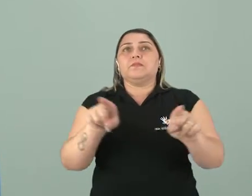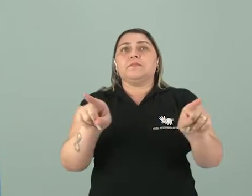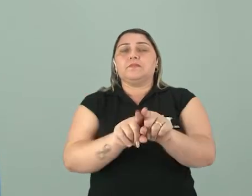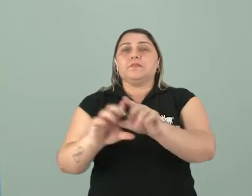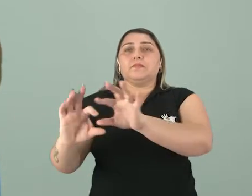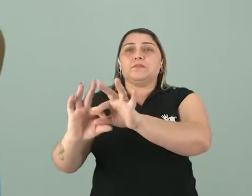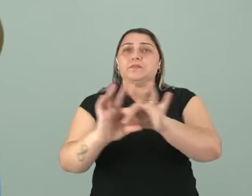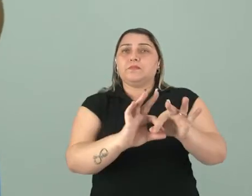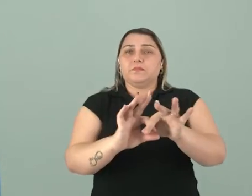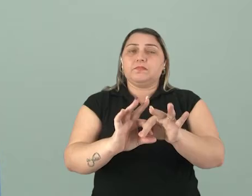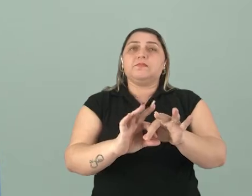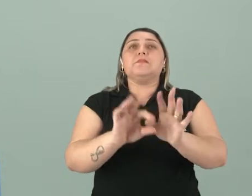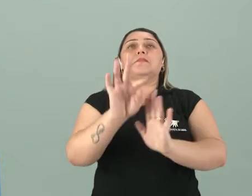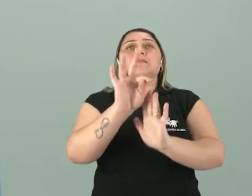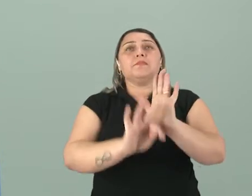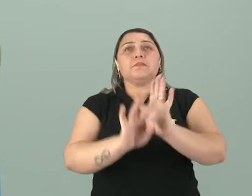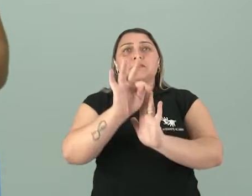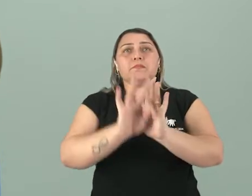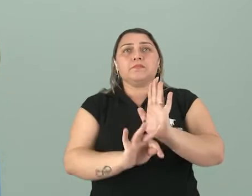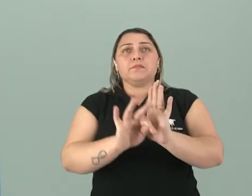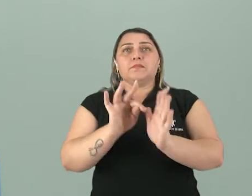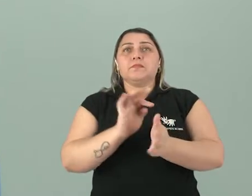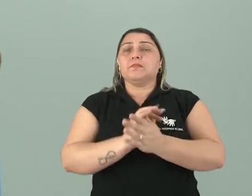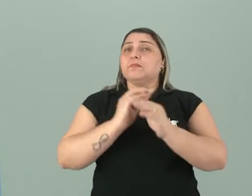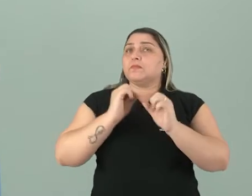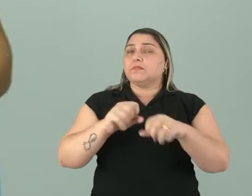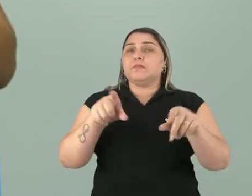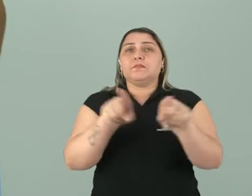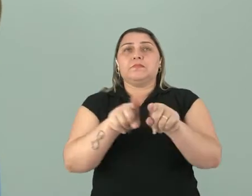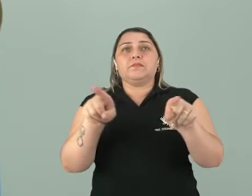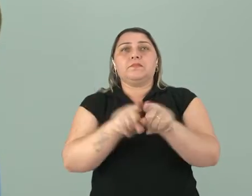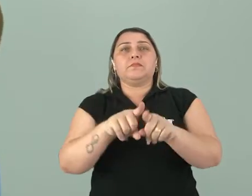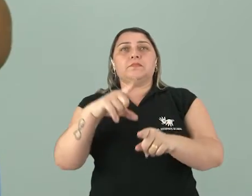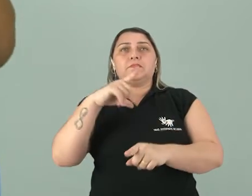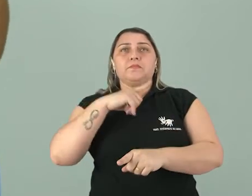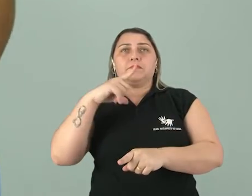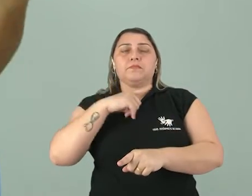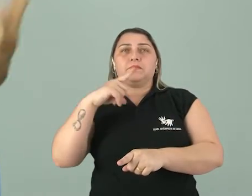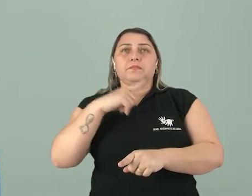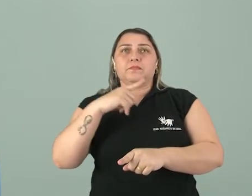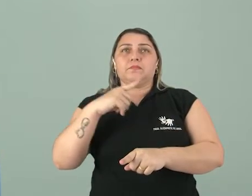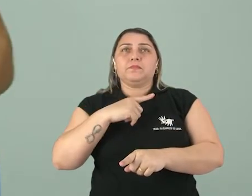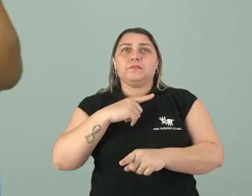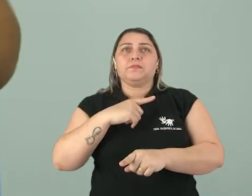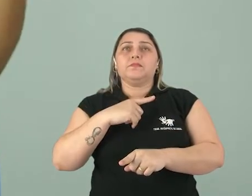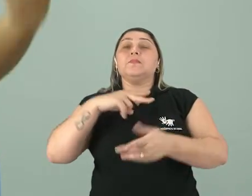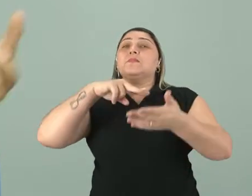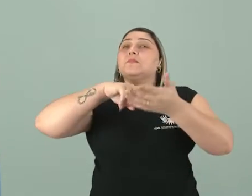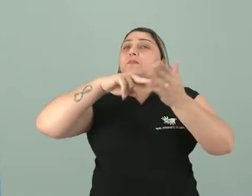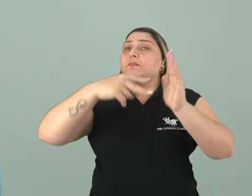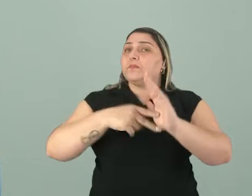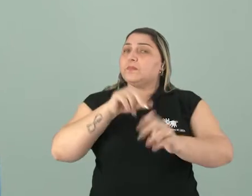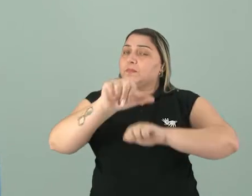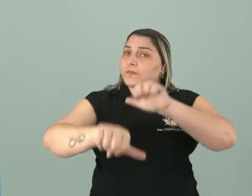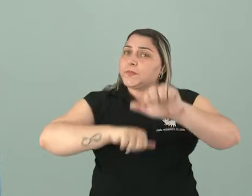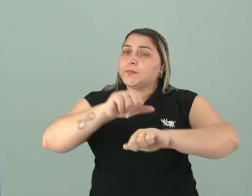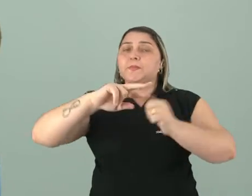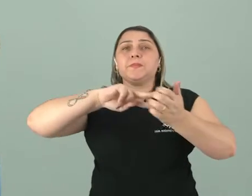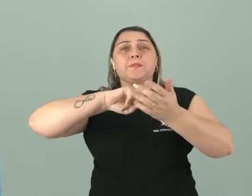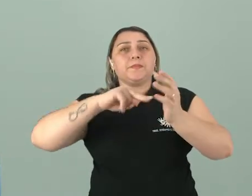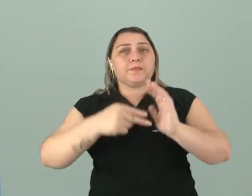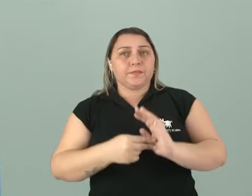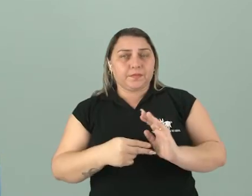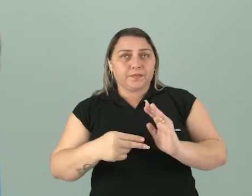harmonia do seu texto. E pode também ocorrer na questão do sentido, mudar o